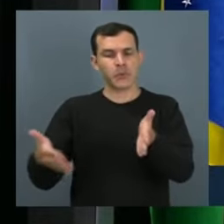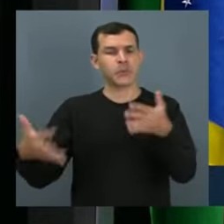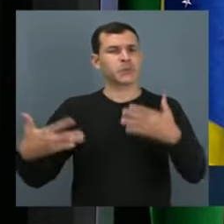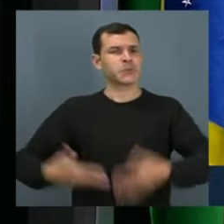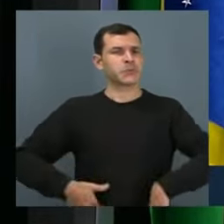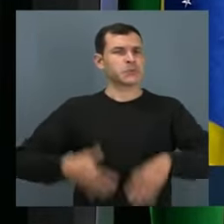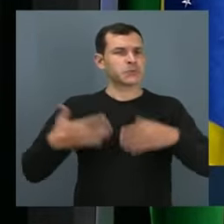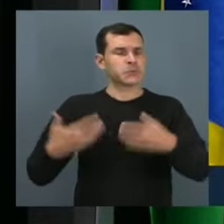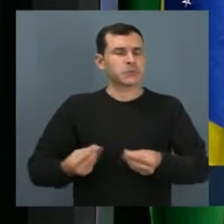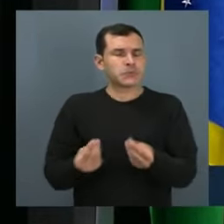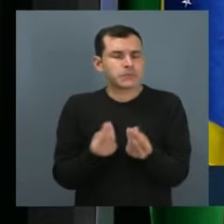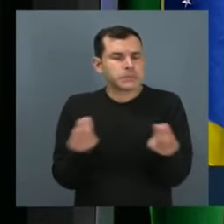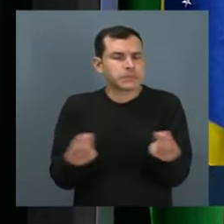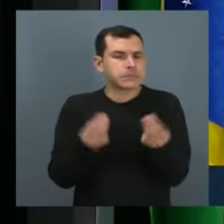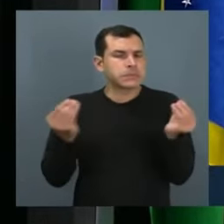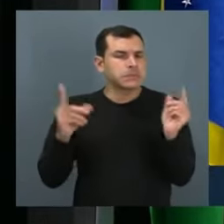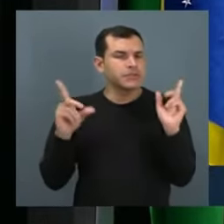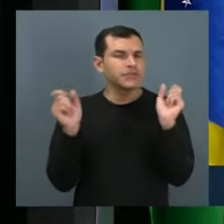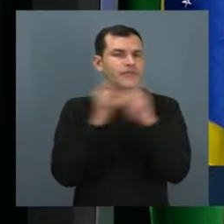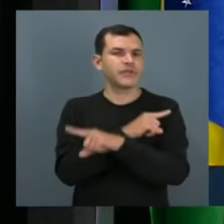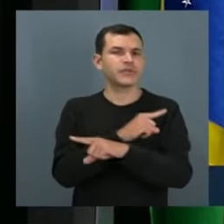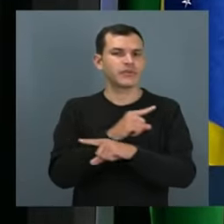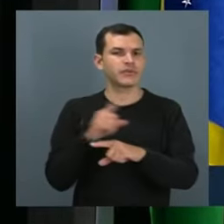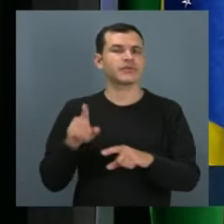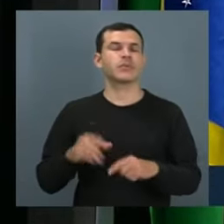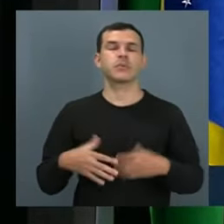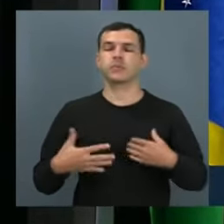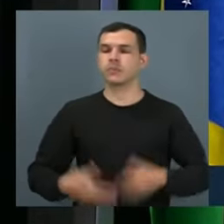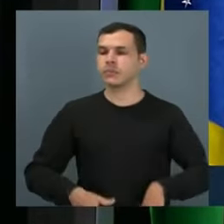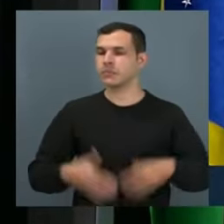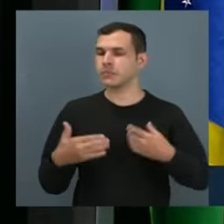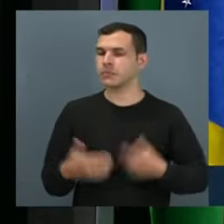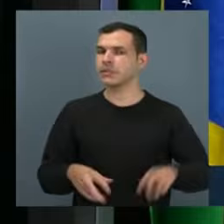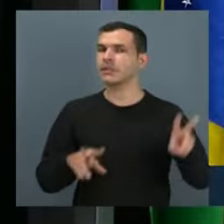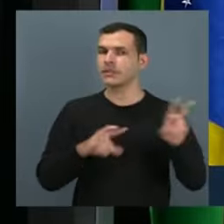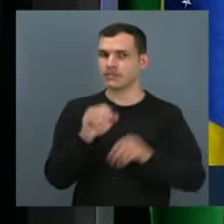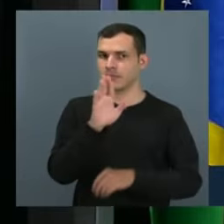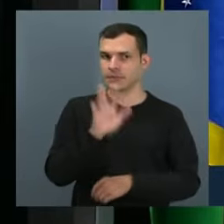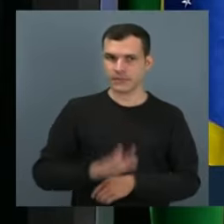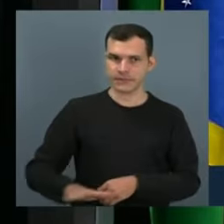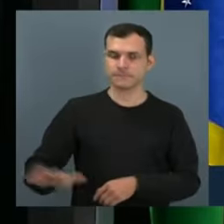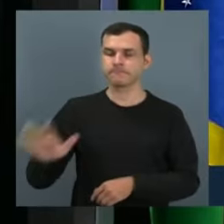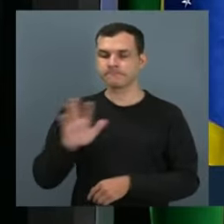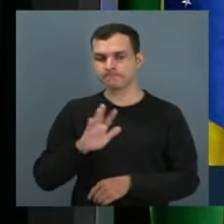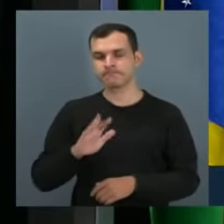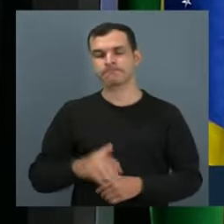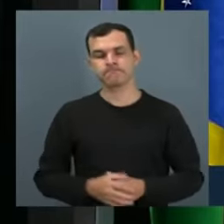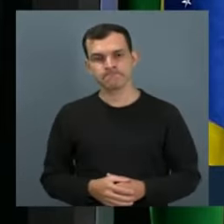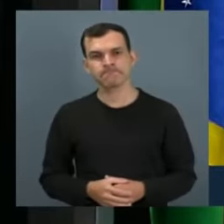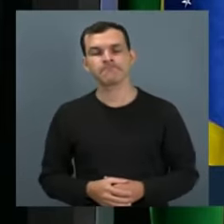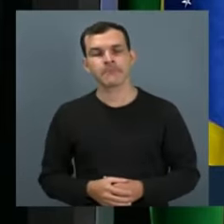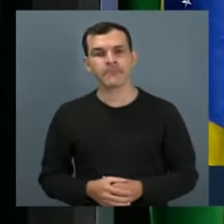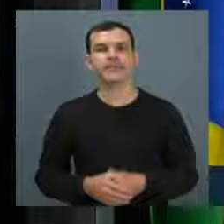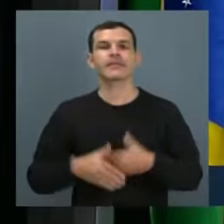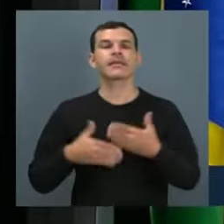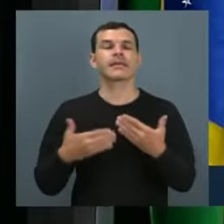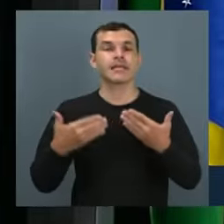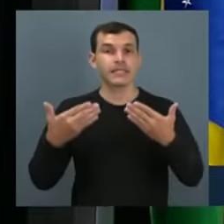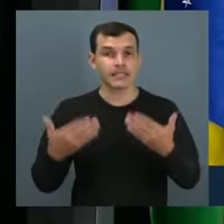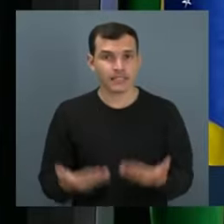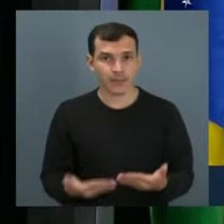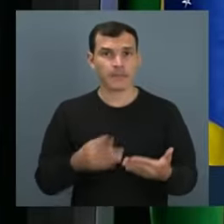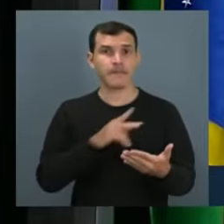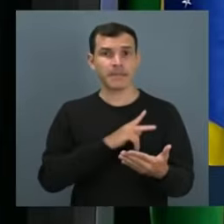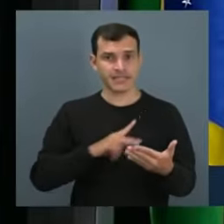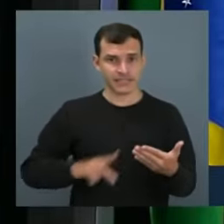que é dos brasileiros. Eu concedo à parte, se o senhor permite, senhor presidente, a senadora Damares Alves, presidente da Comissão